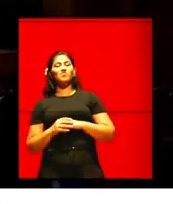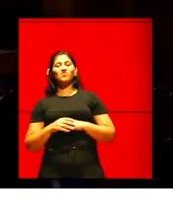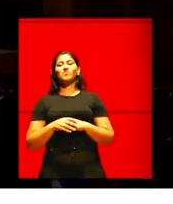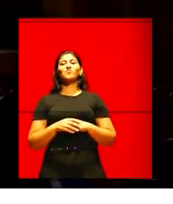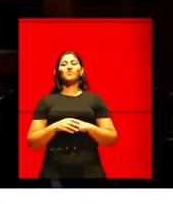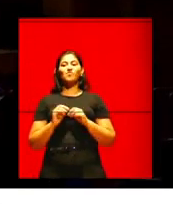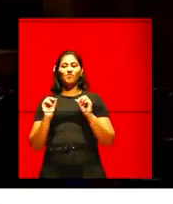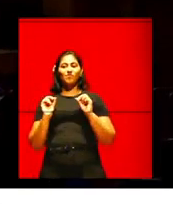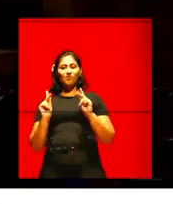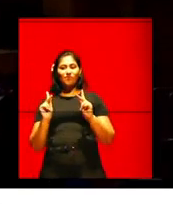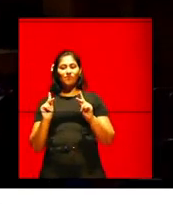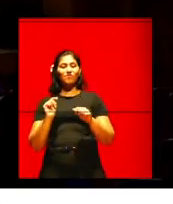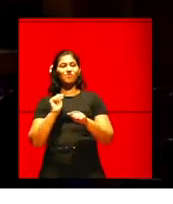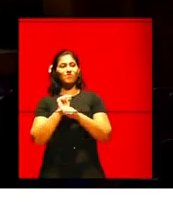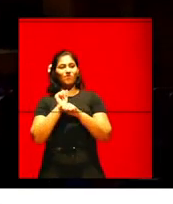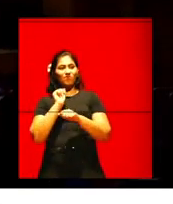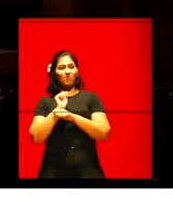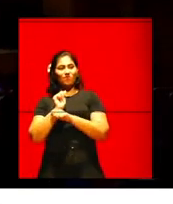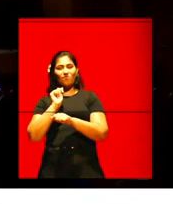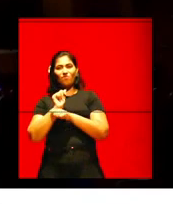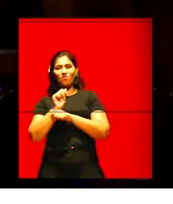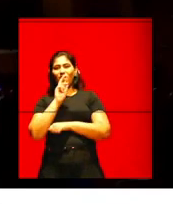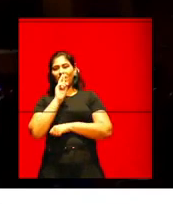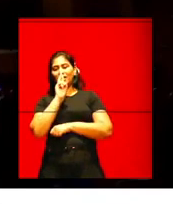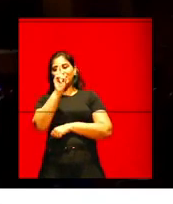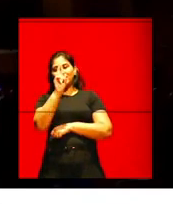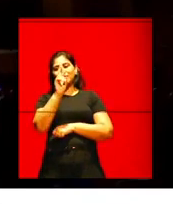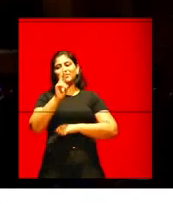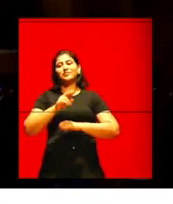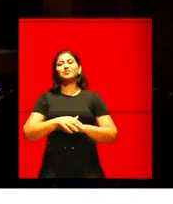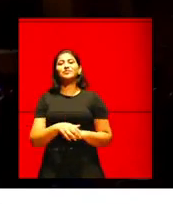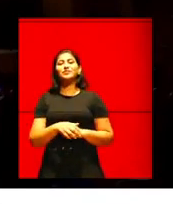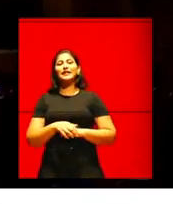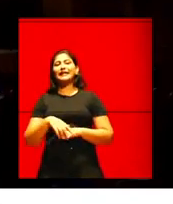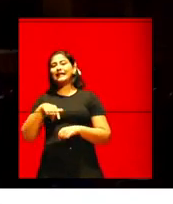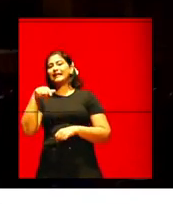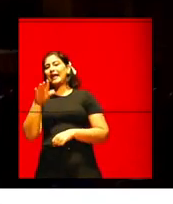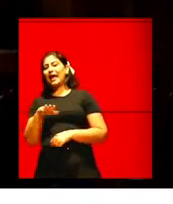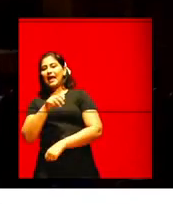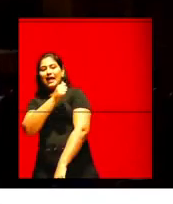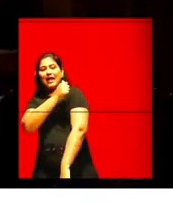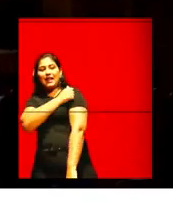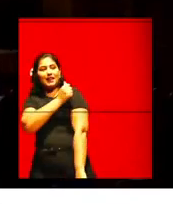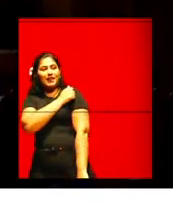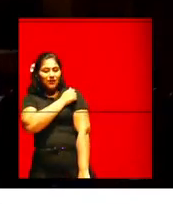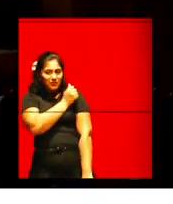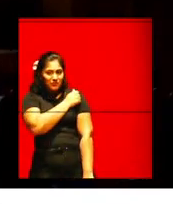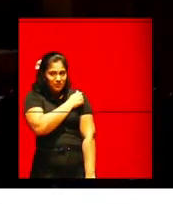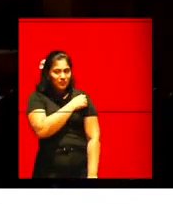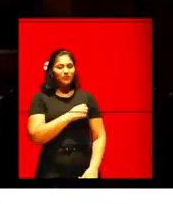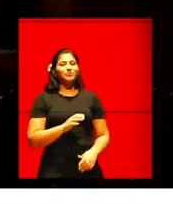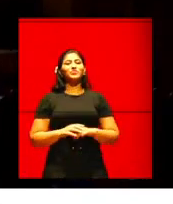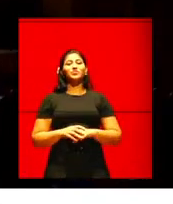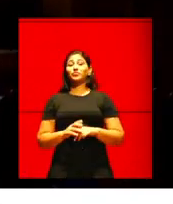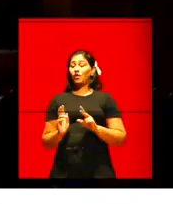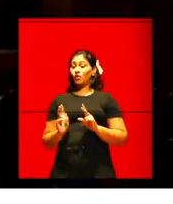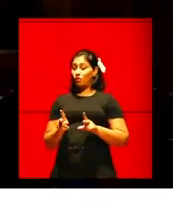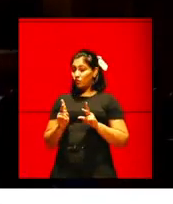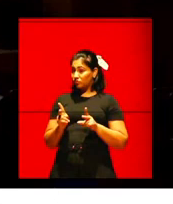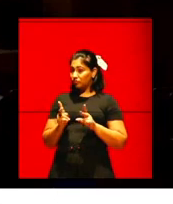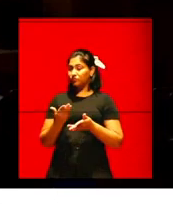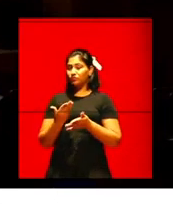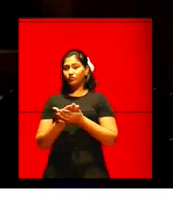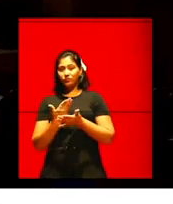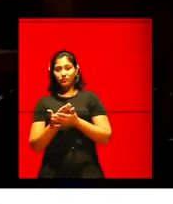Valeu. Beleza. Então vamos dar sequência aos nossos trabalhos aqui. Eu